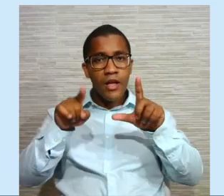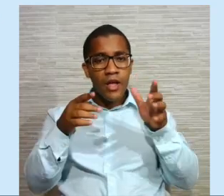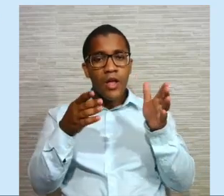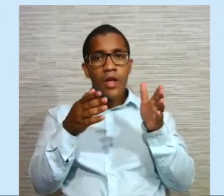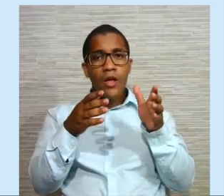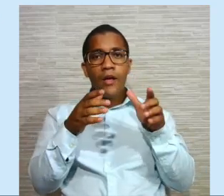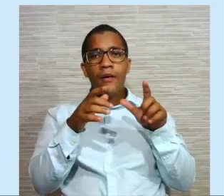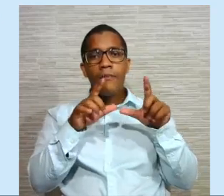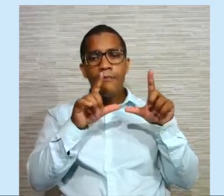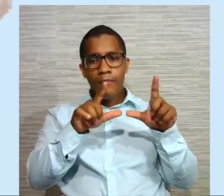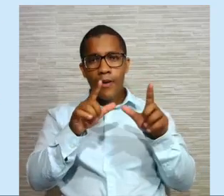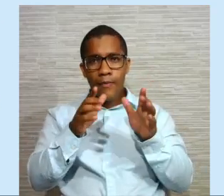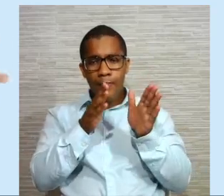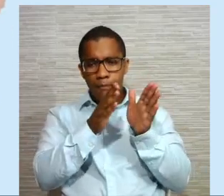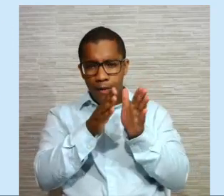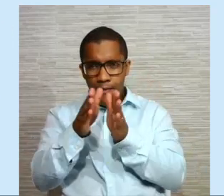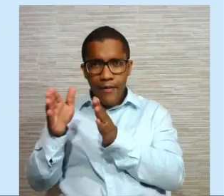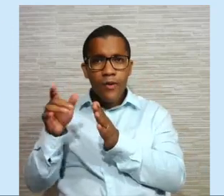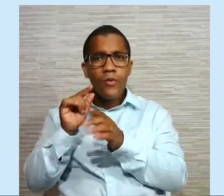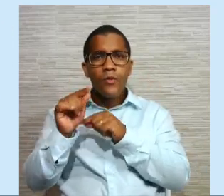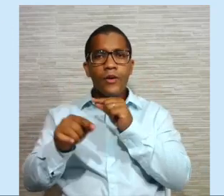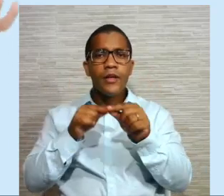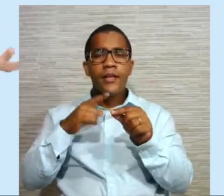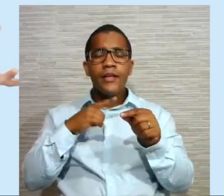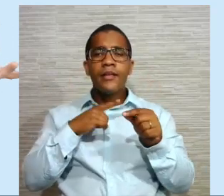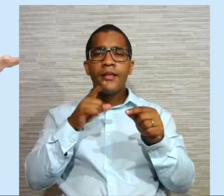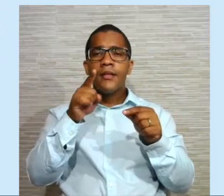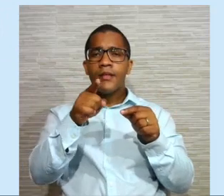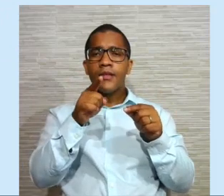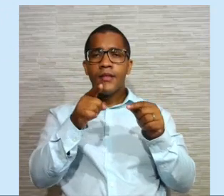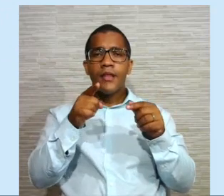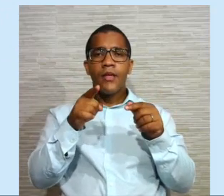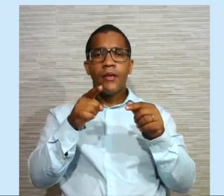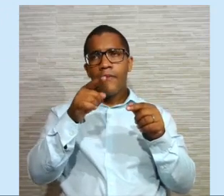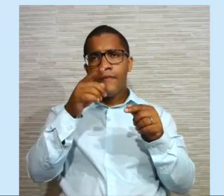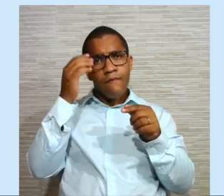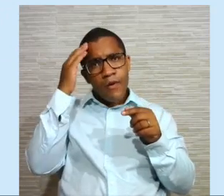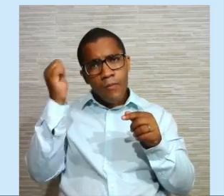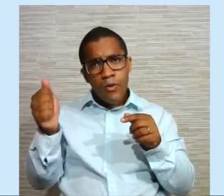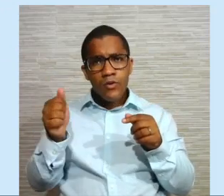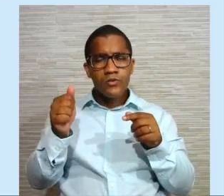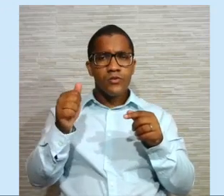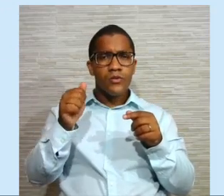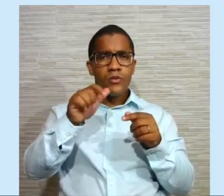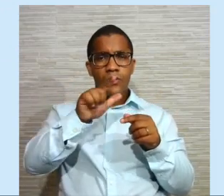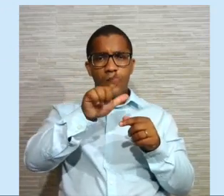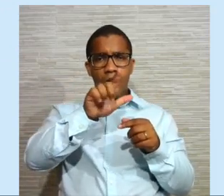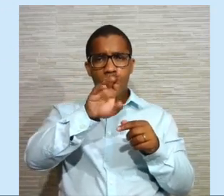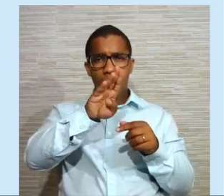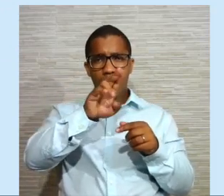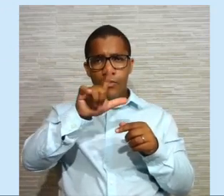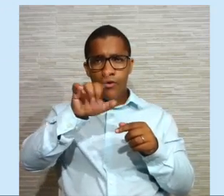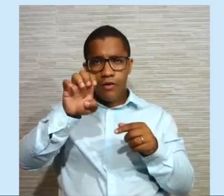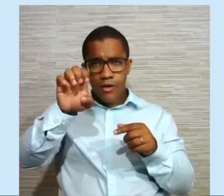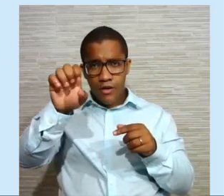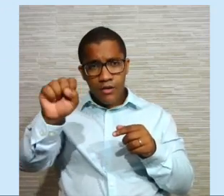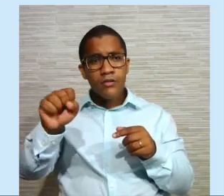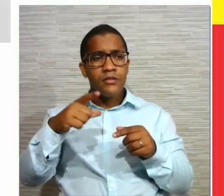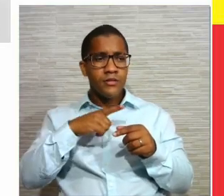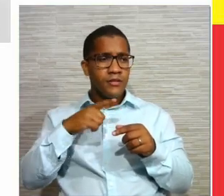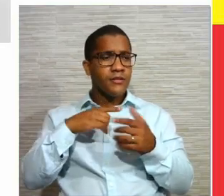coletânea da Chess Records com grandes nomes do blues, como Etta James e